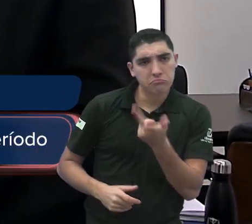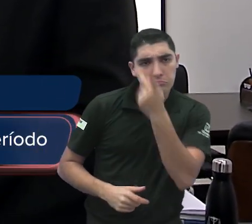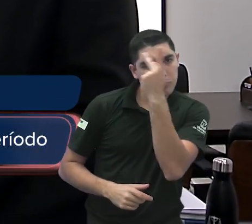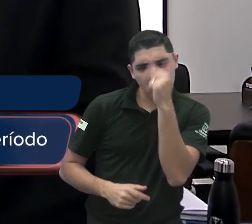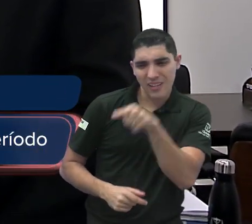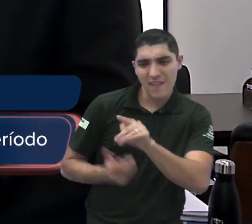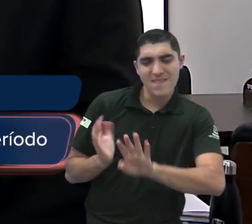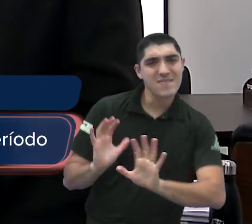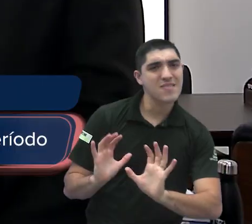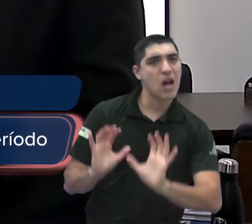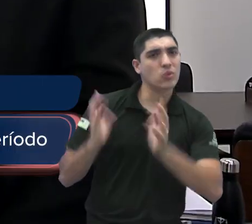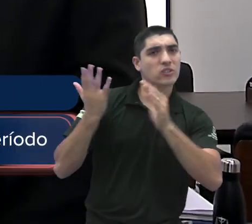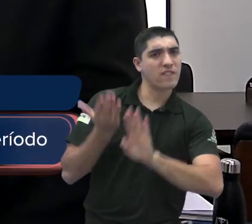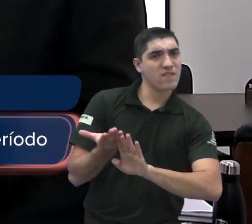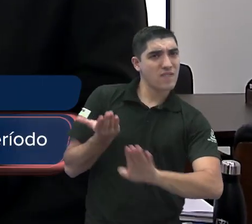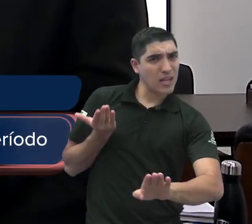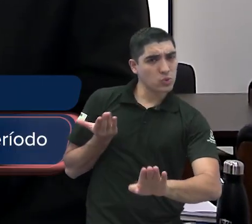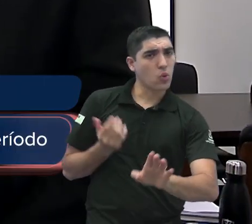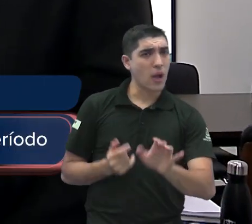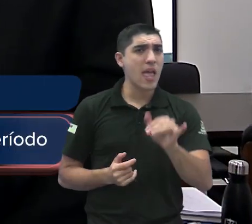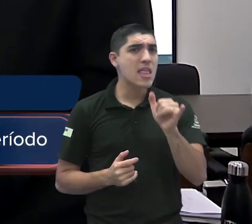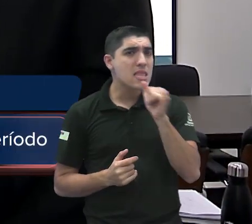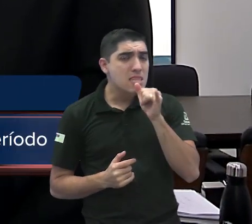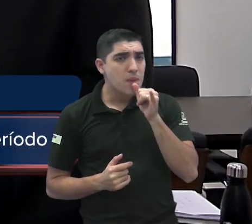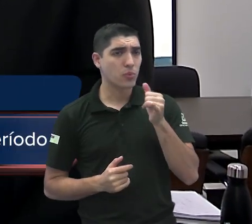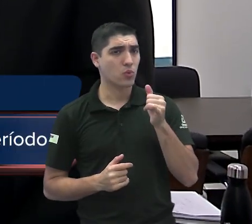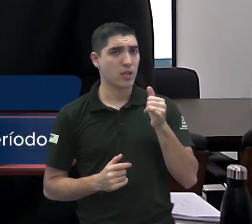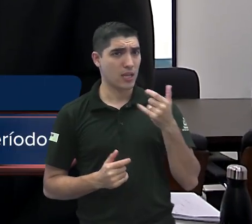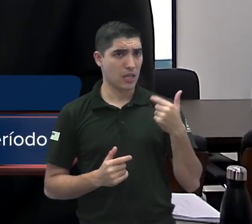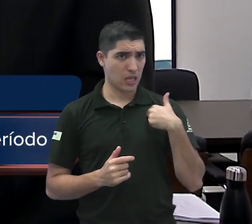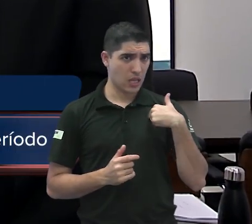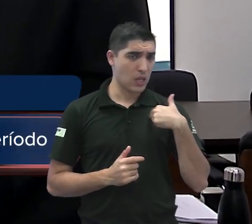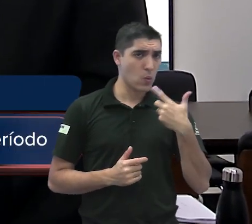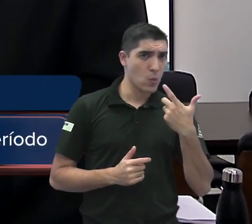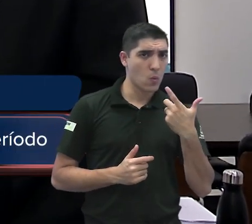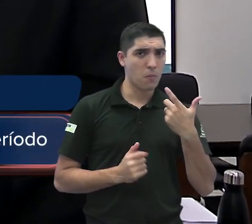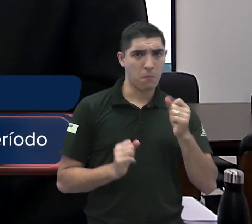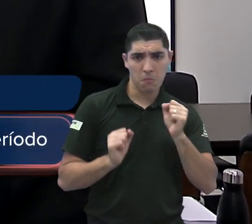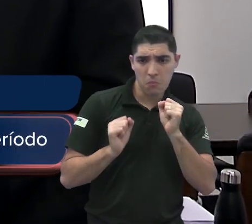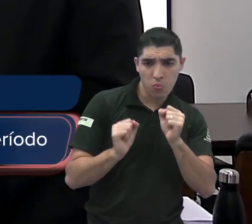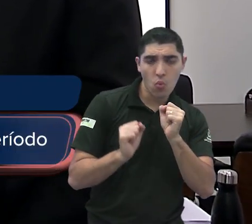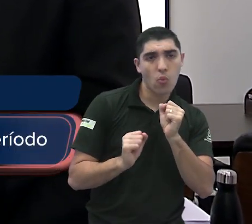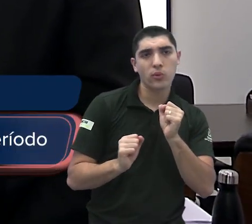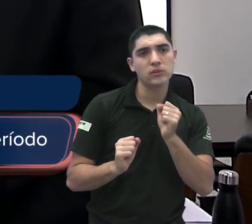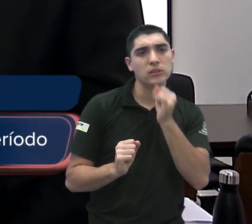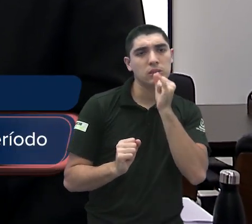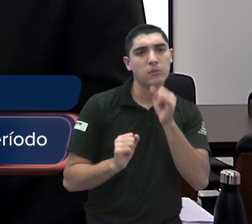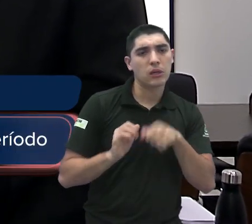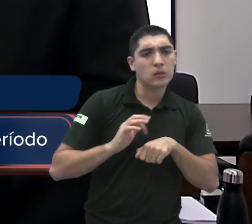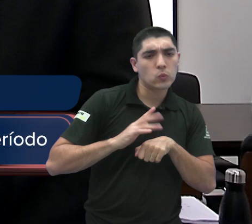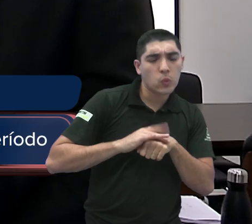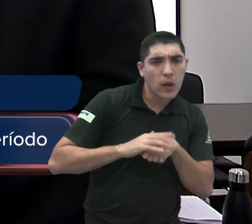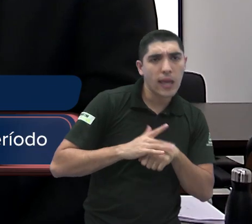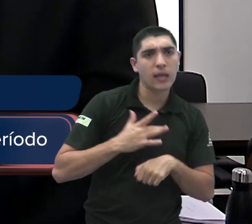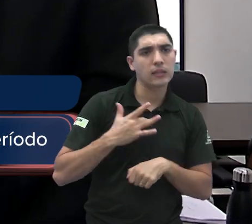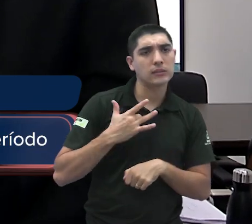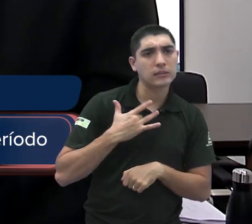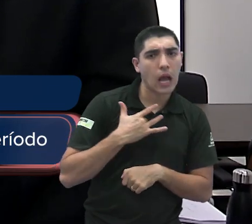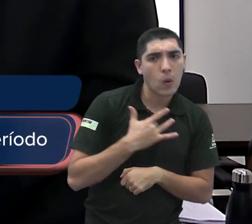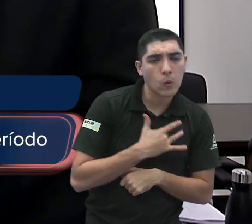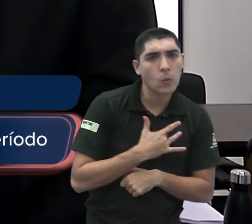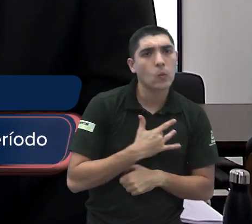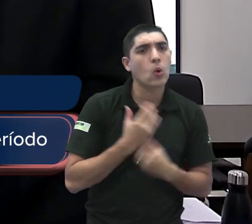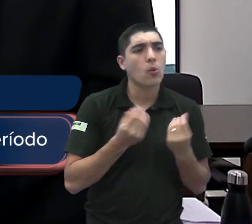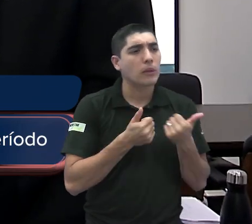envolvimento ali de familiares, há situações, circunstâncias em que outras pessoas da família podem ser afastadas, ou no caso de saúde, fazer